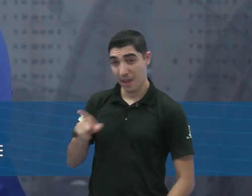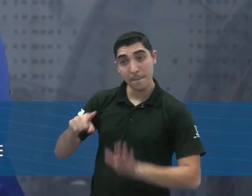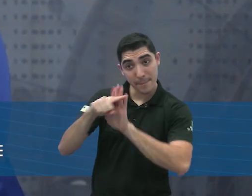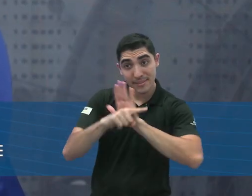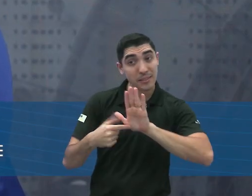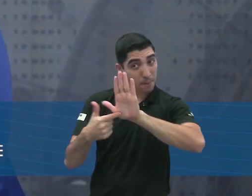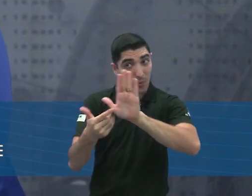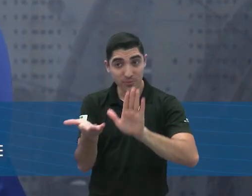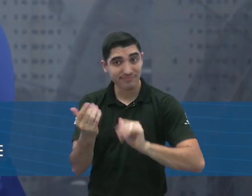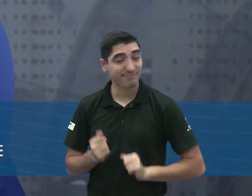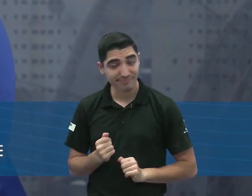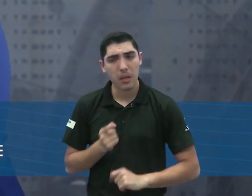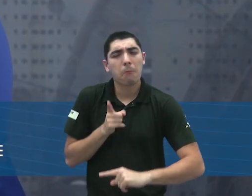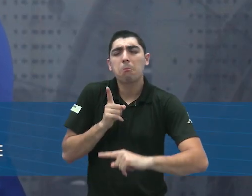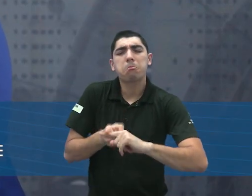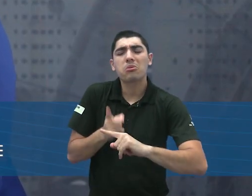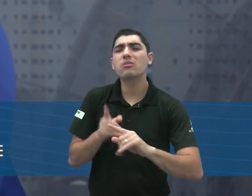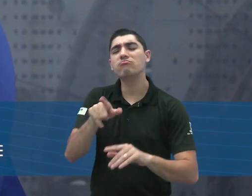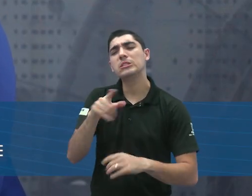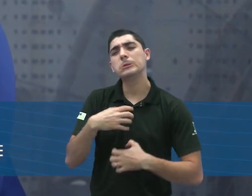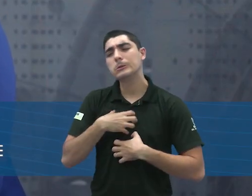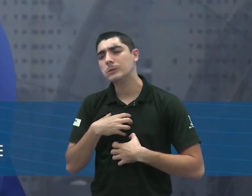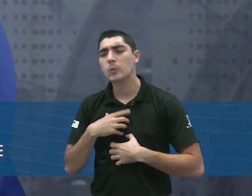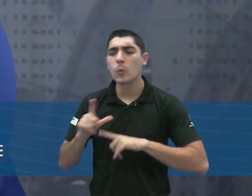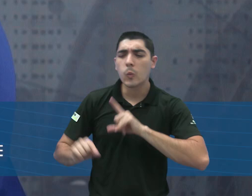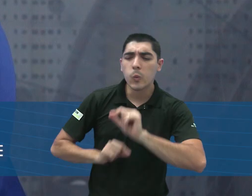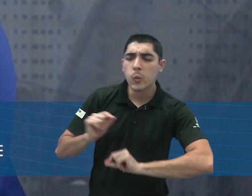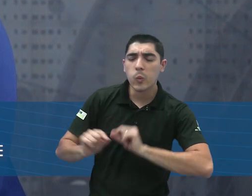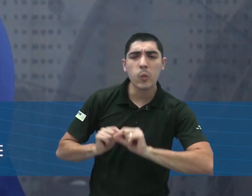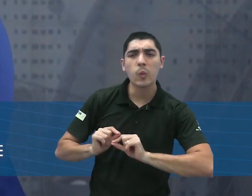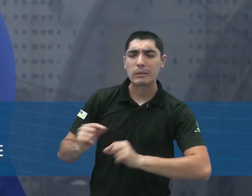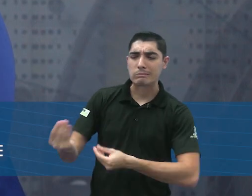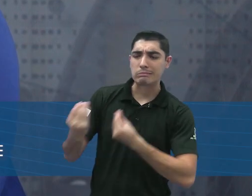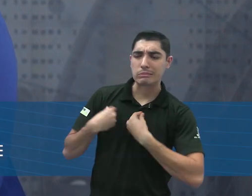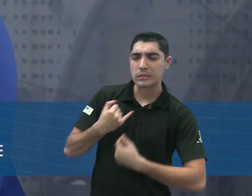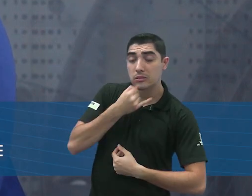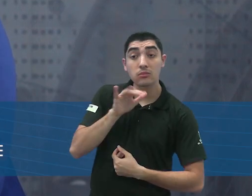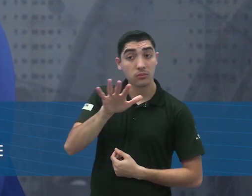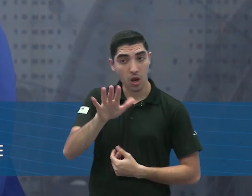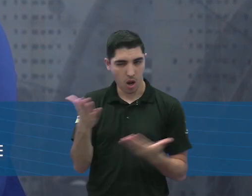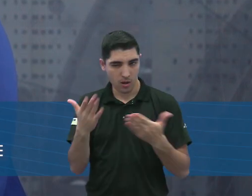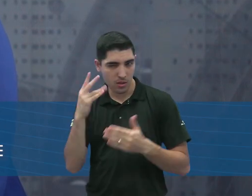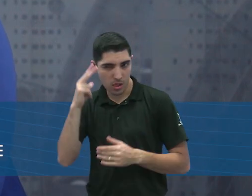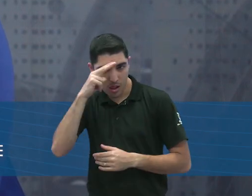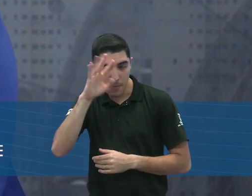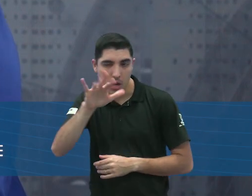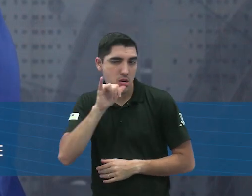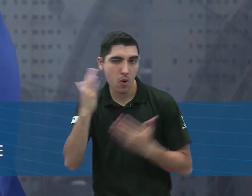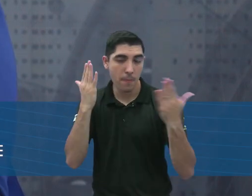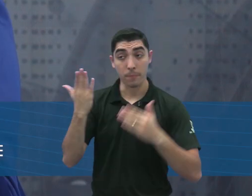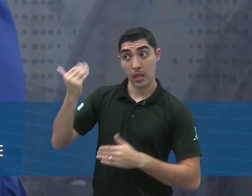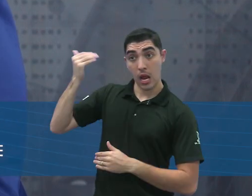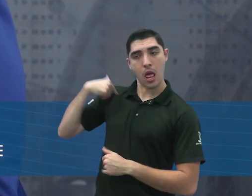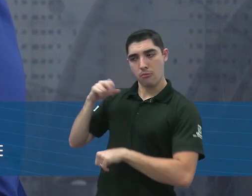a pesquisa trouxe, né? Mas quais são esses motivadores, né? Porque hoje... Vamos só fazer um recorte aqui, Rafa. Antigamente a